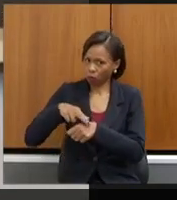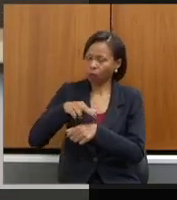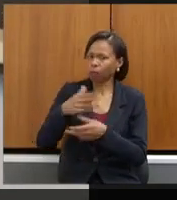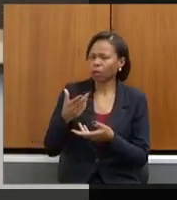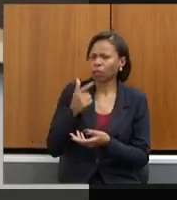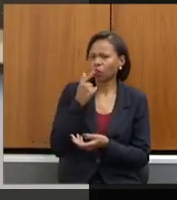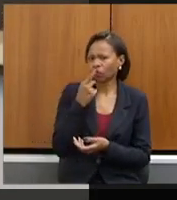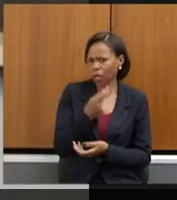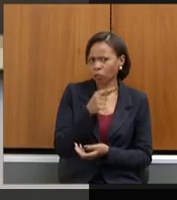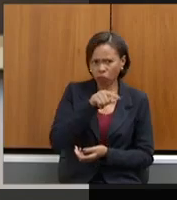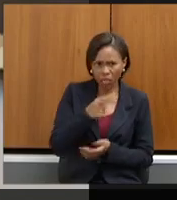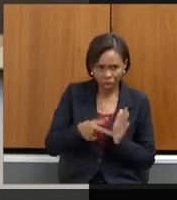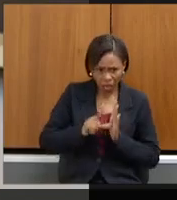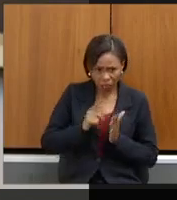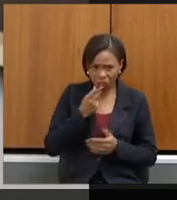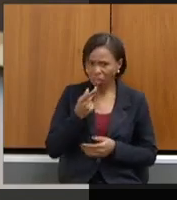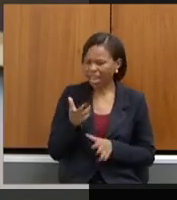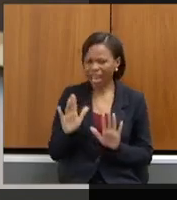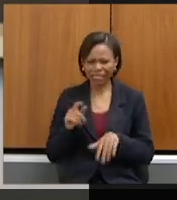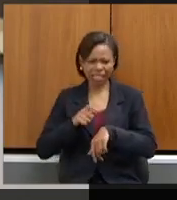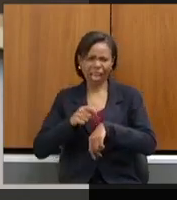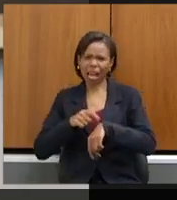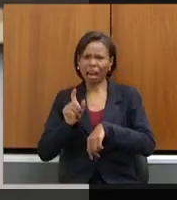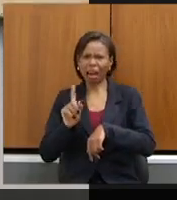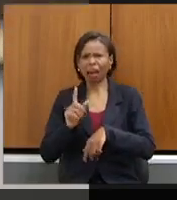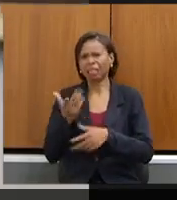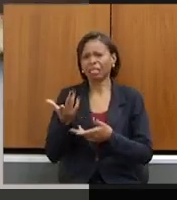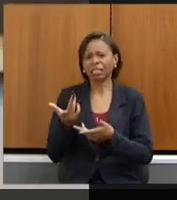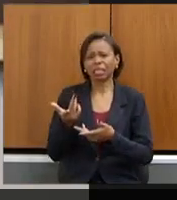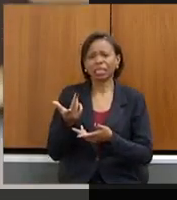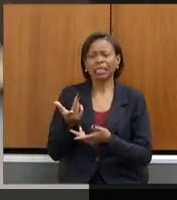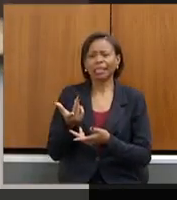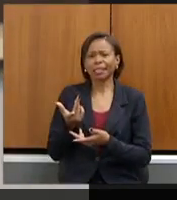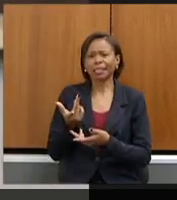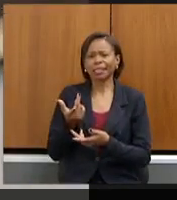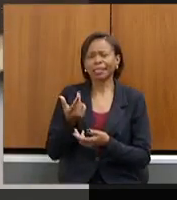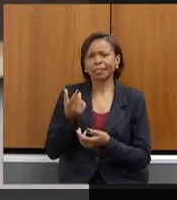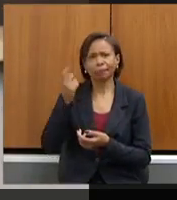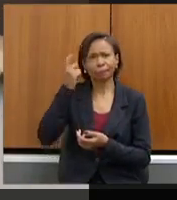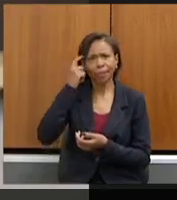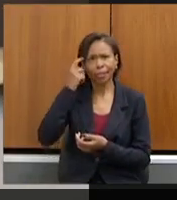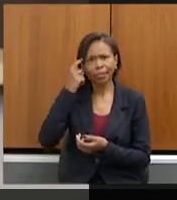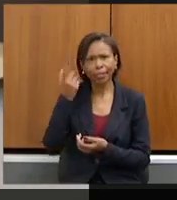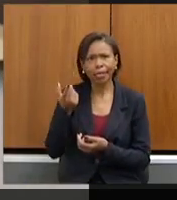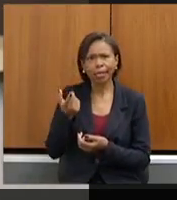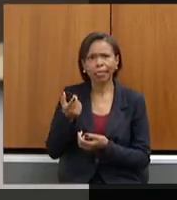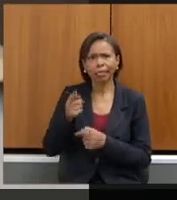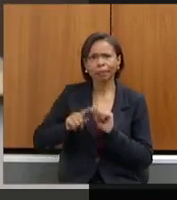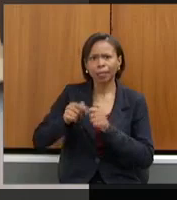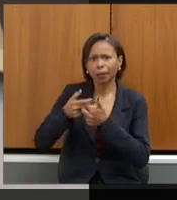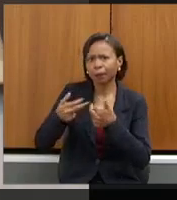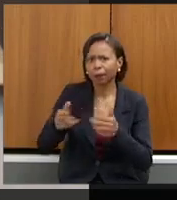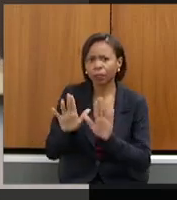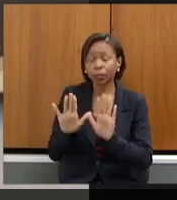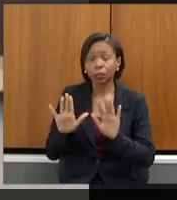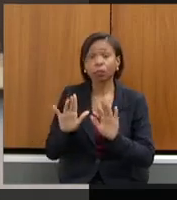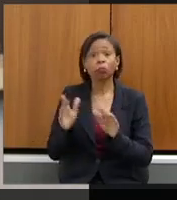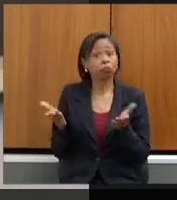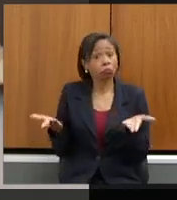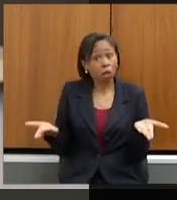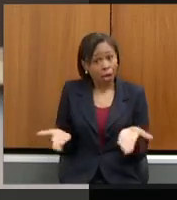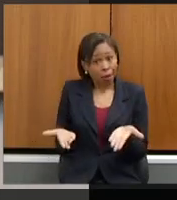falou comigo que não era hora de pensar então móvel foi carrinho de anestesia Tudo bem então talvez agora seja hora